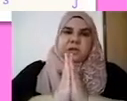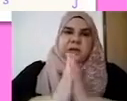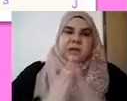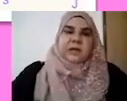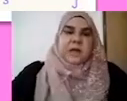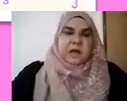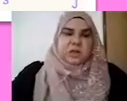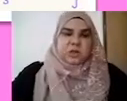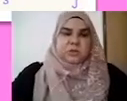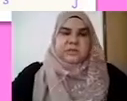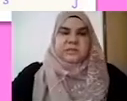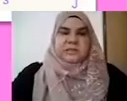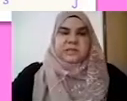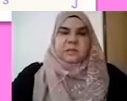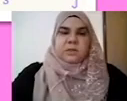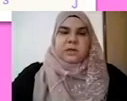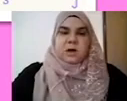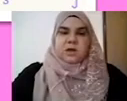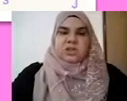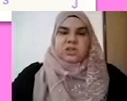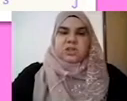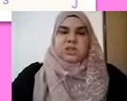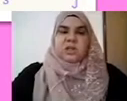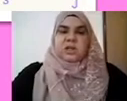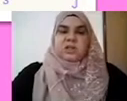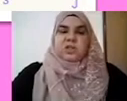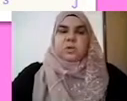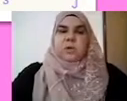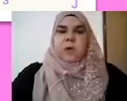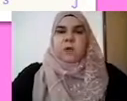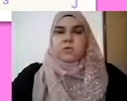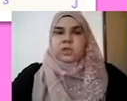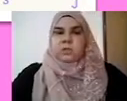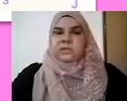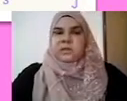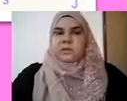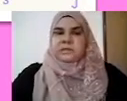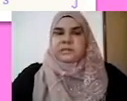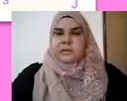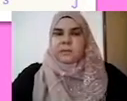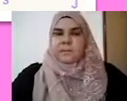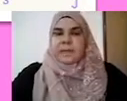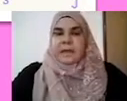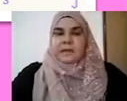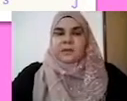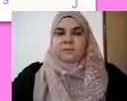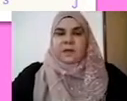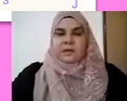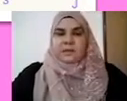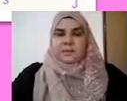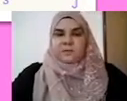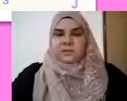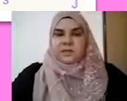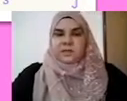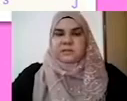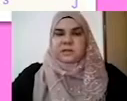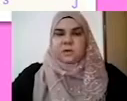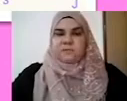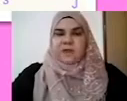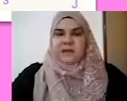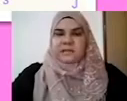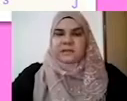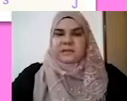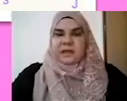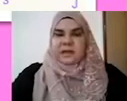correspondente a quem? A gente usa esse símbolo aqui, ó, de um igual com um tiozinho em cima. Então, eu falo aqui para vocês que